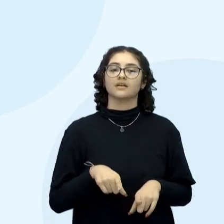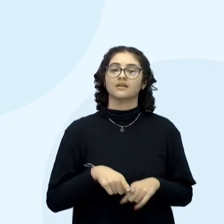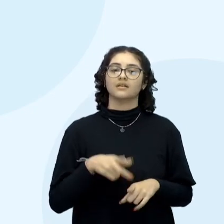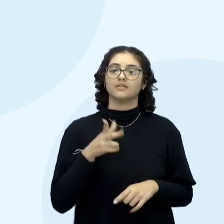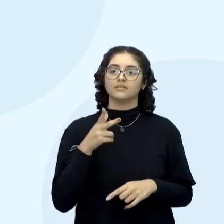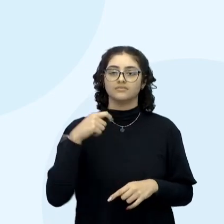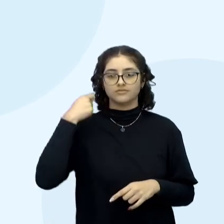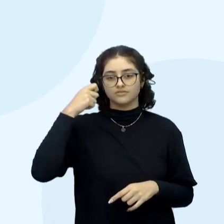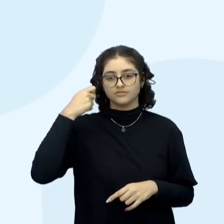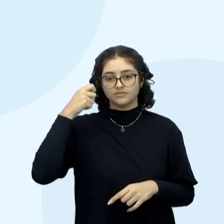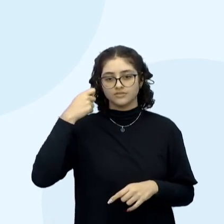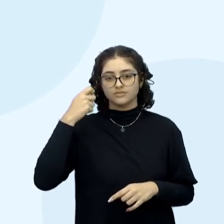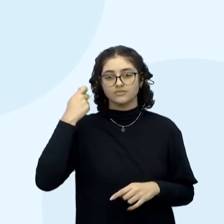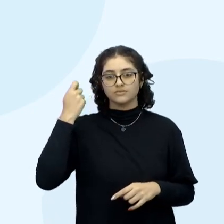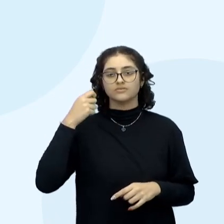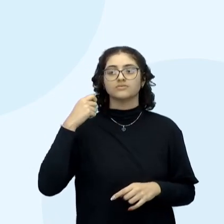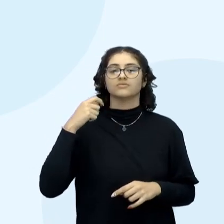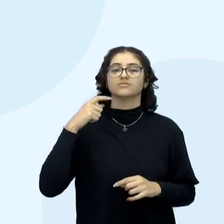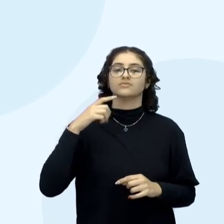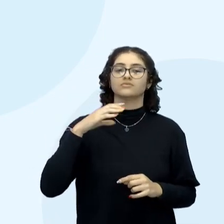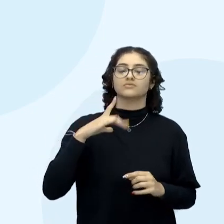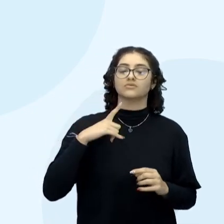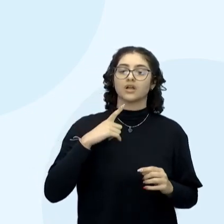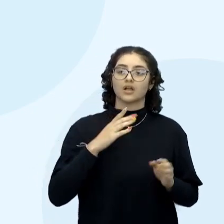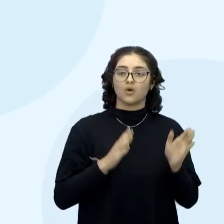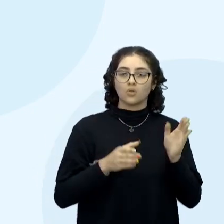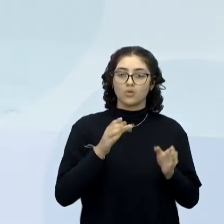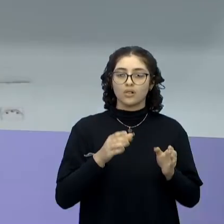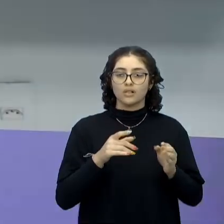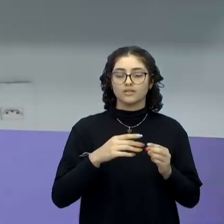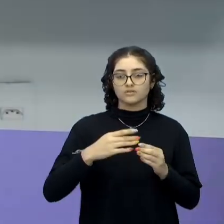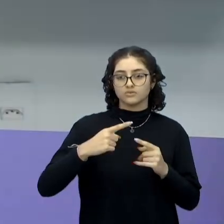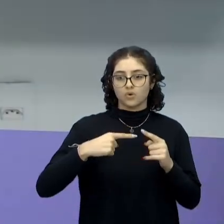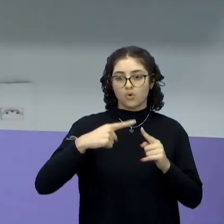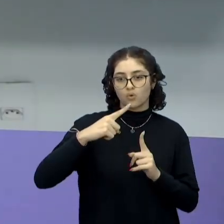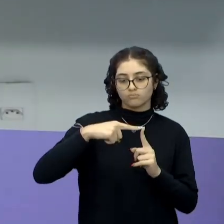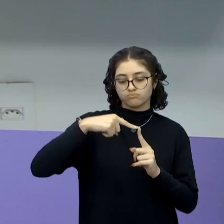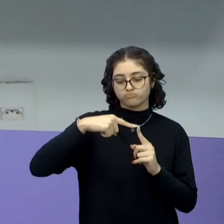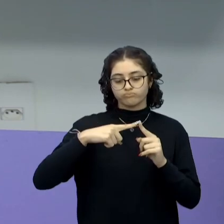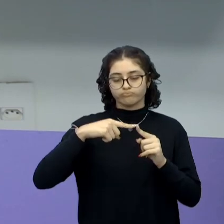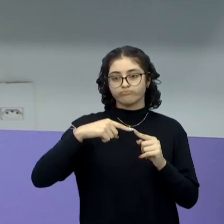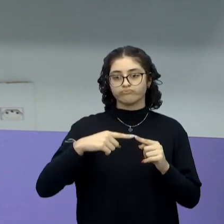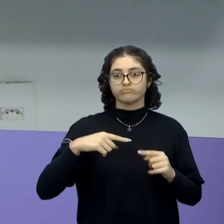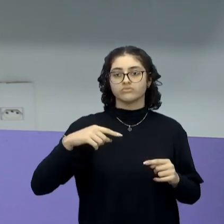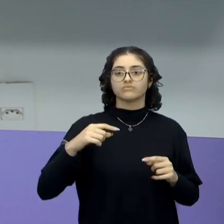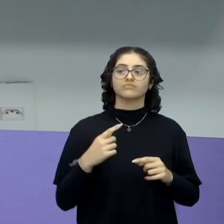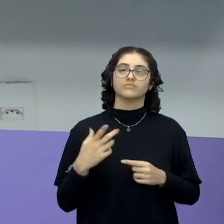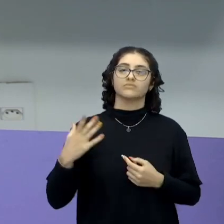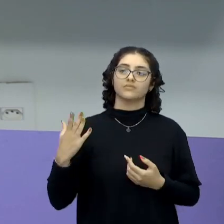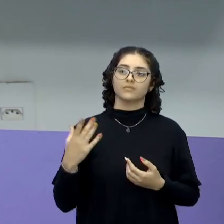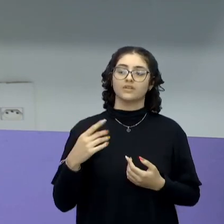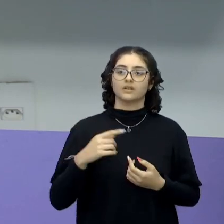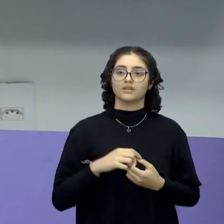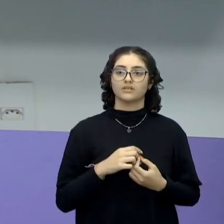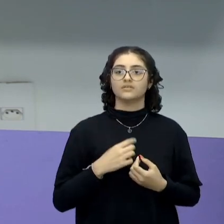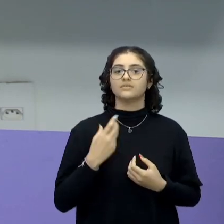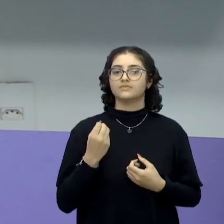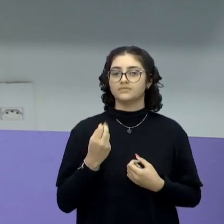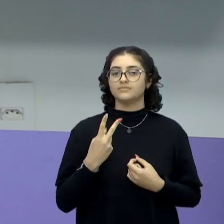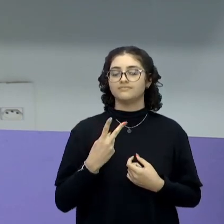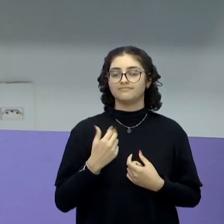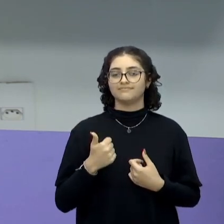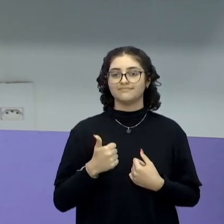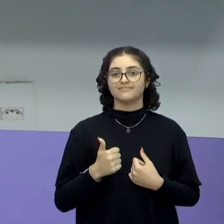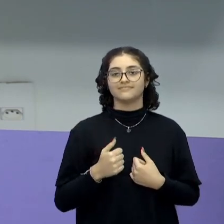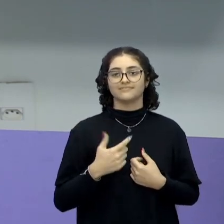Colunas Tortas, em que o autor vai tratar do conceito de dispositivo no Foucault e no Agamben, que foram dois autores, né,